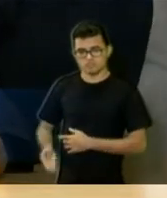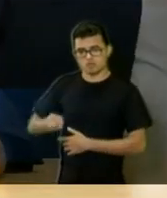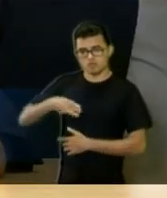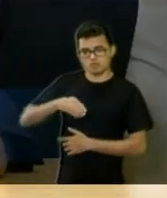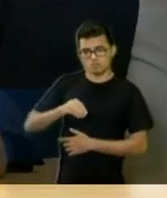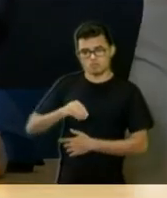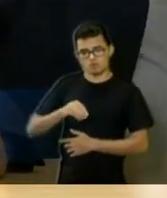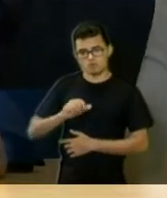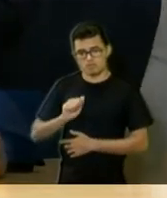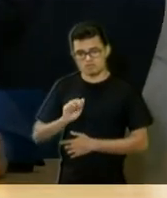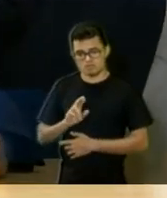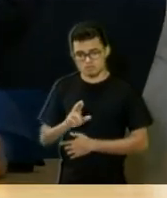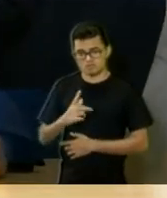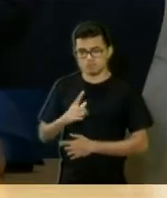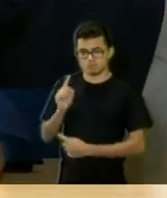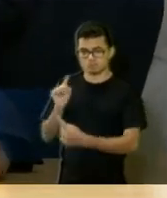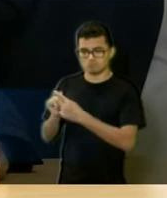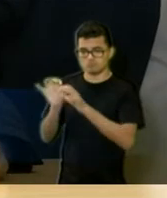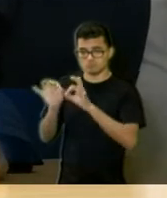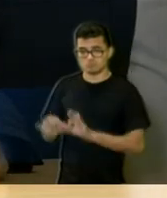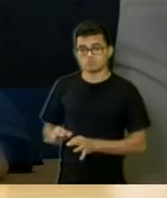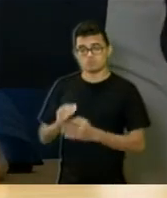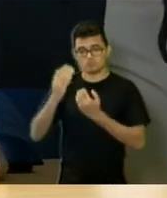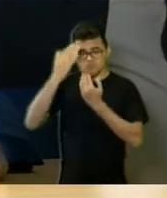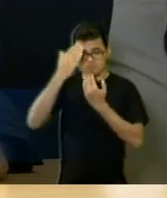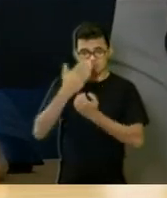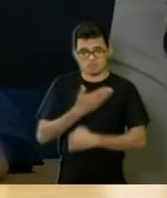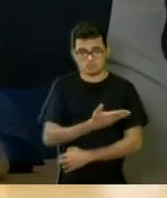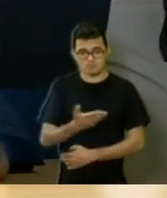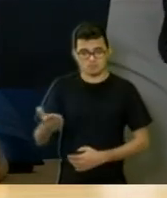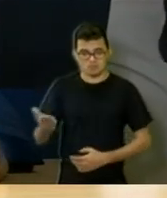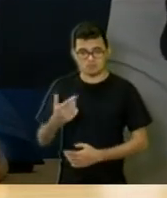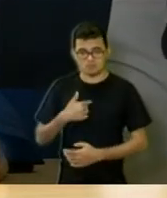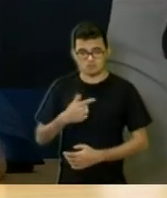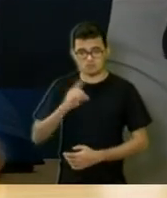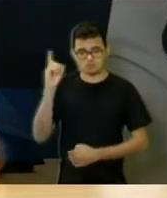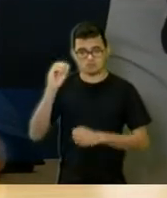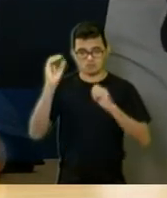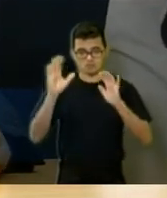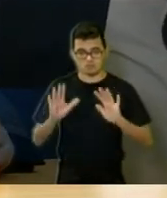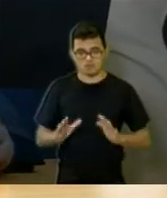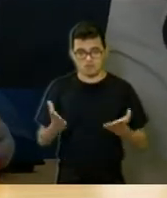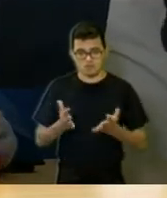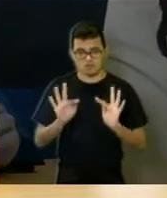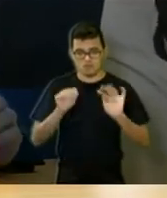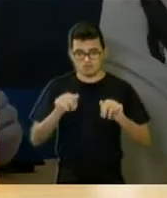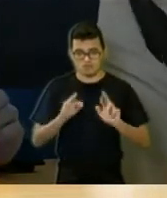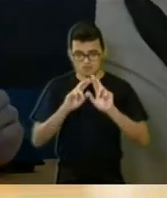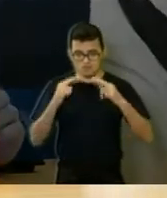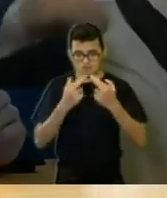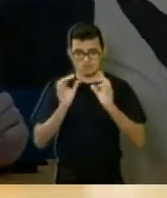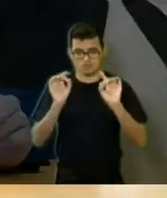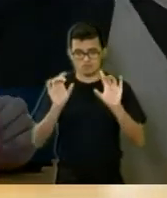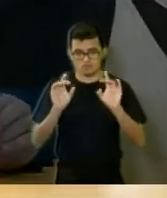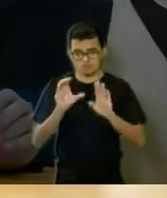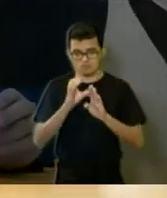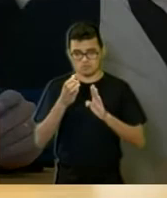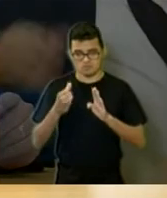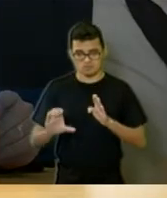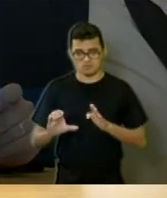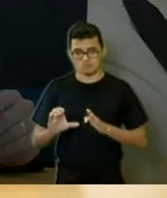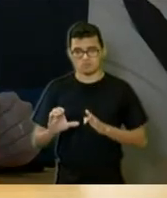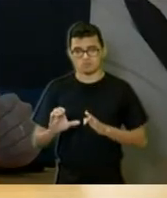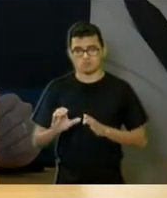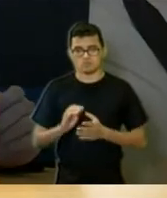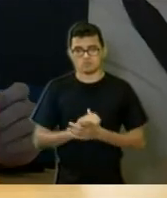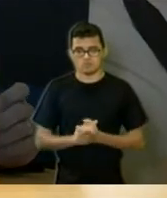ouviram aí. Então, agradeço a todos, muito obrigado. E, sob a proteção de Deus, declaro encerrada esta sessão solene da Câmara Municipal de